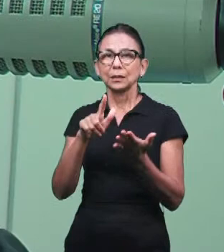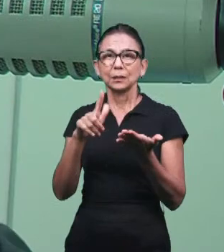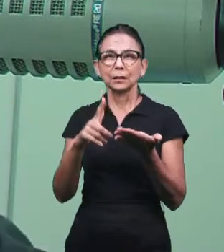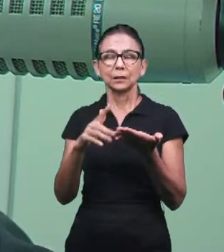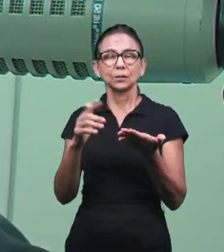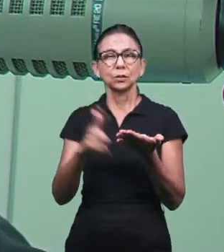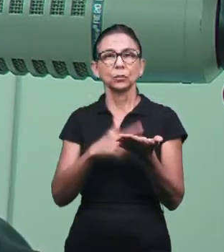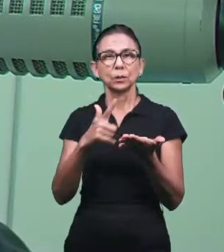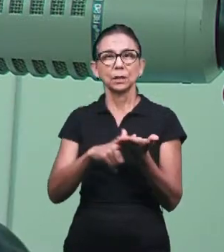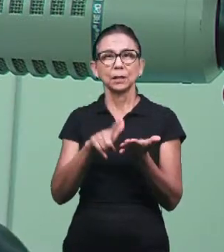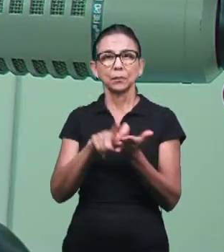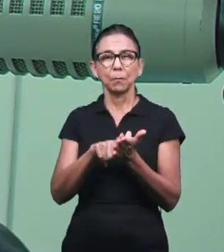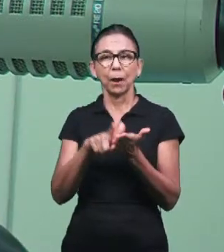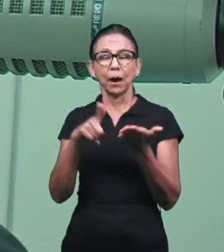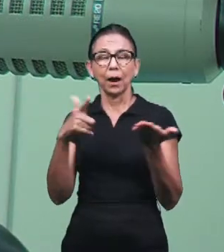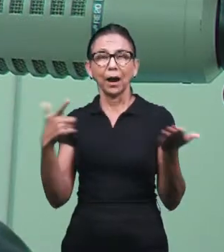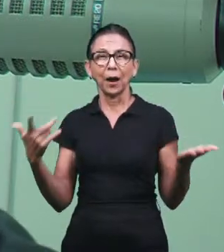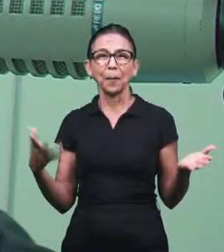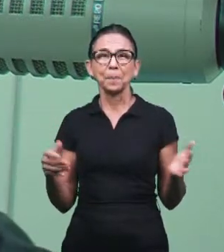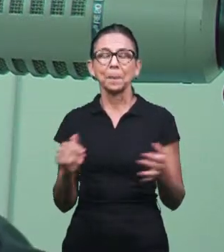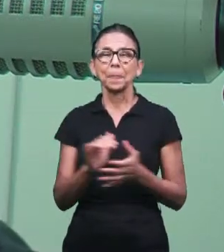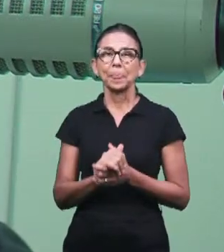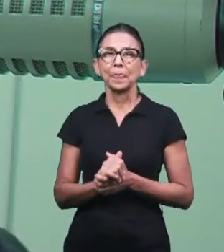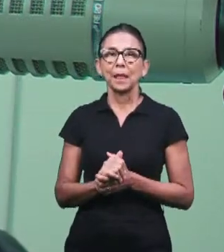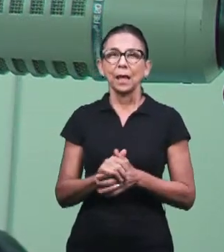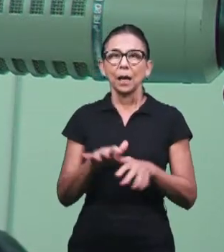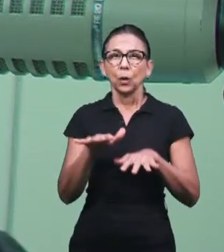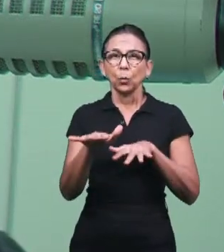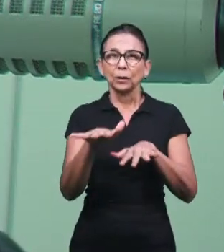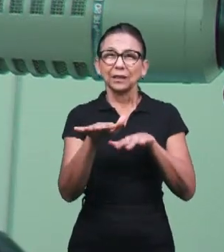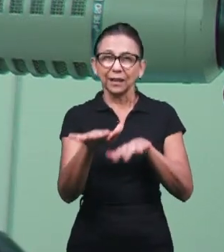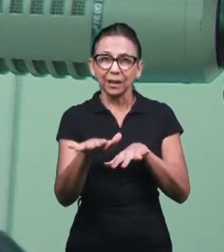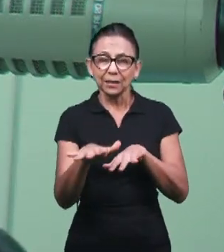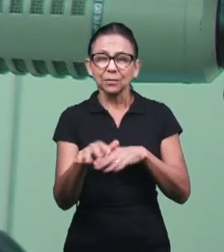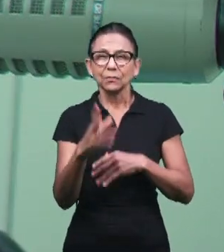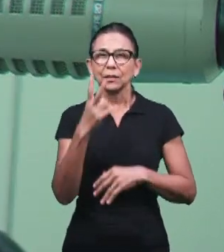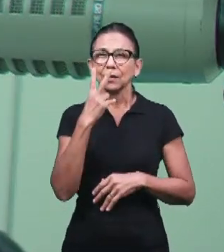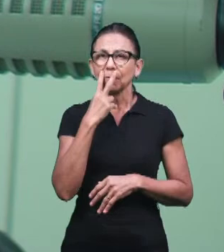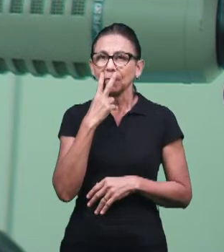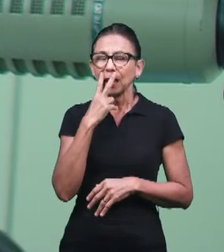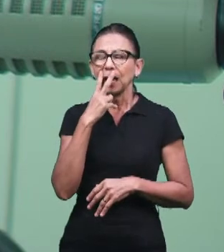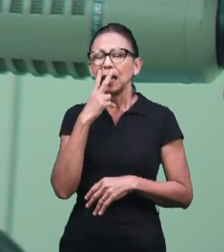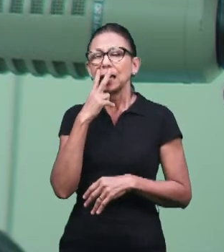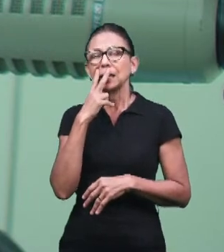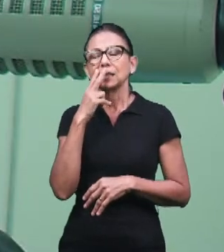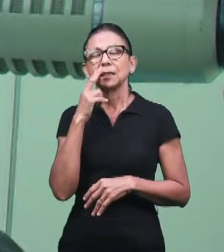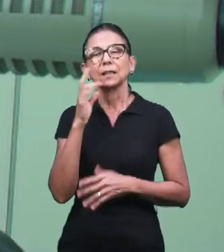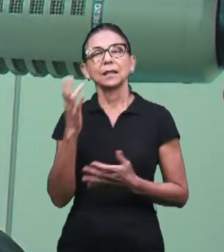Vitória parou, Vila Velha parou, em todos os lugares as ruas se tornaram